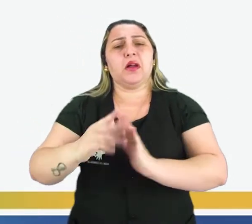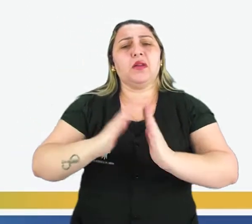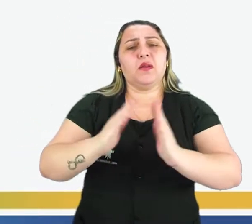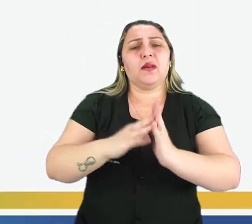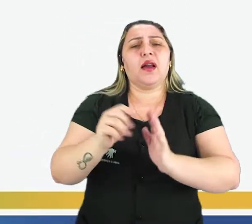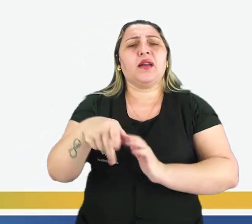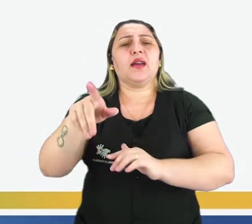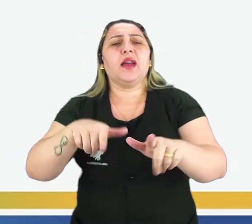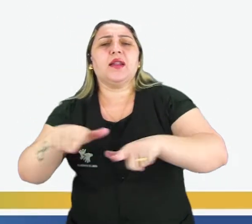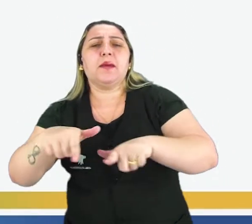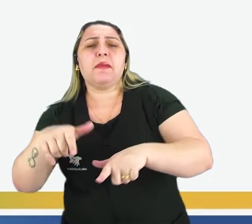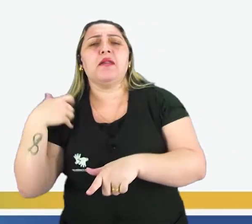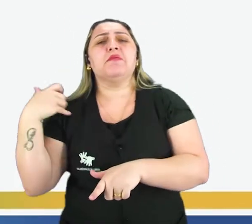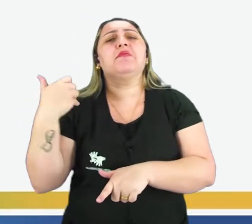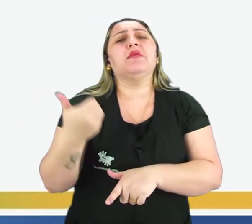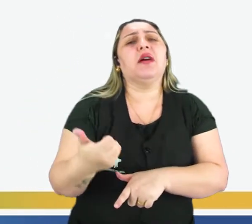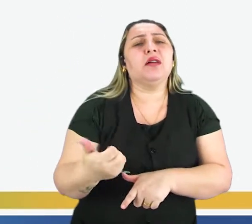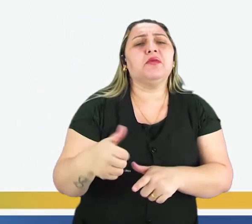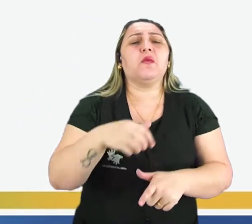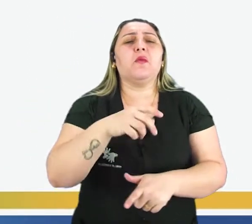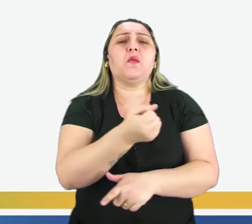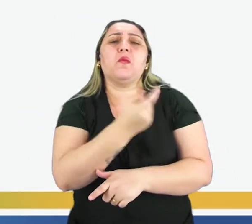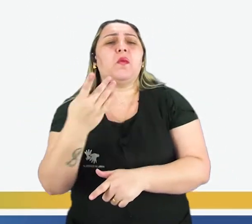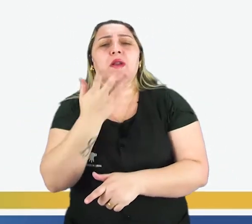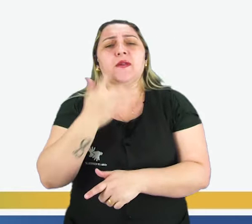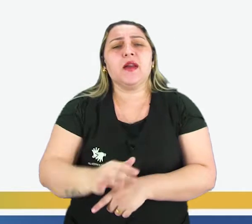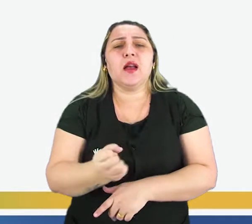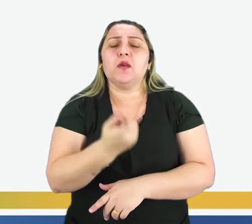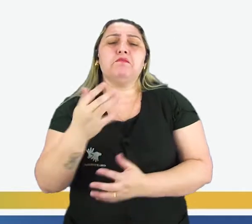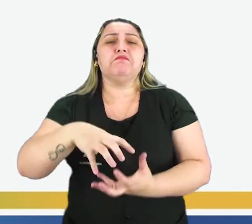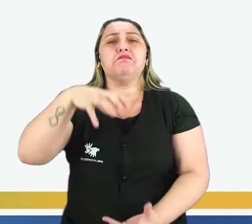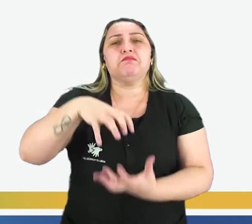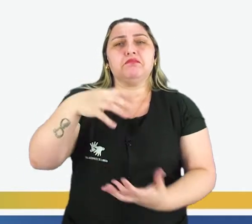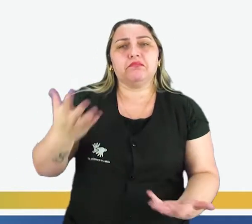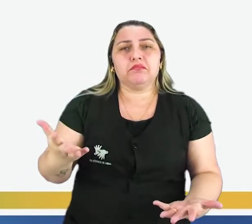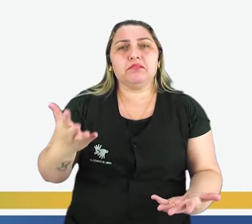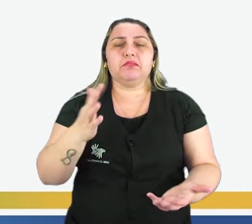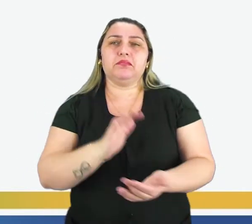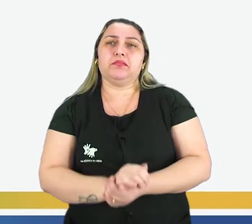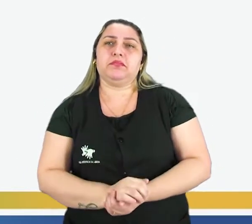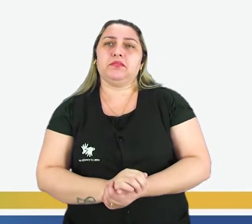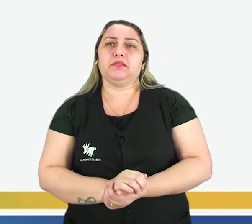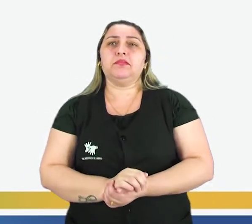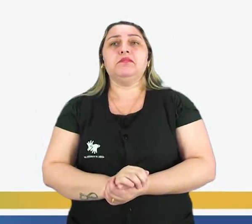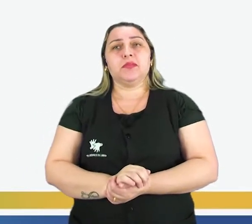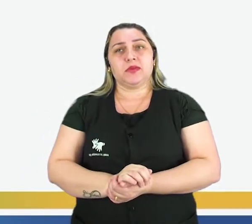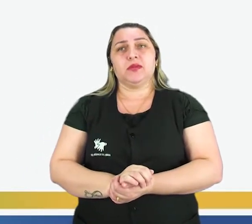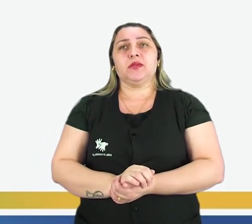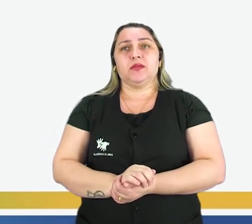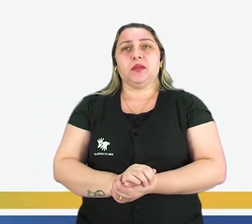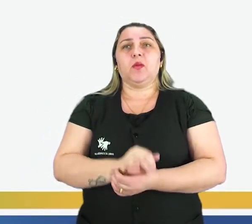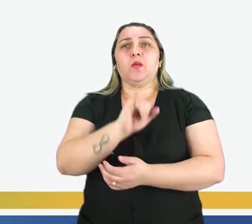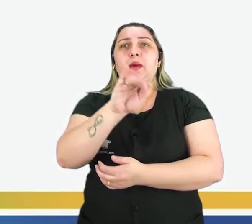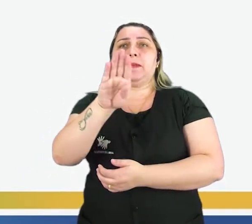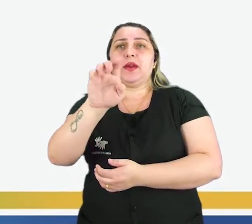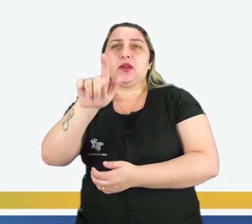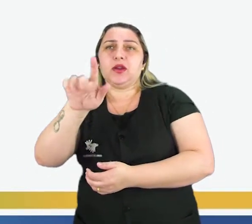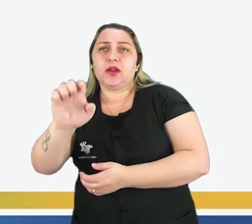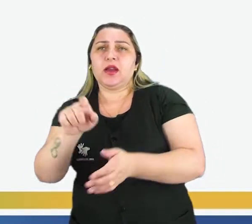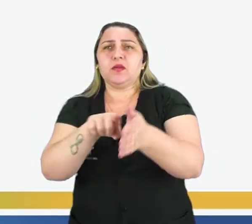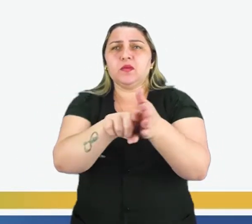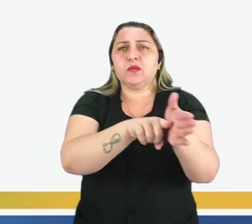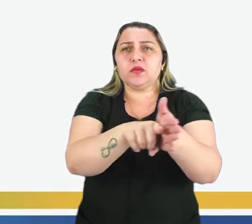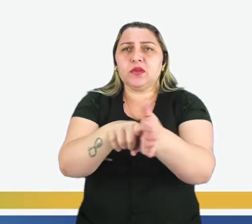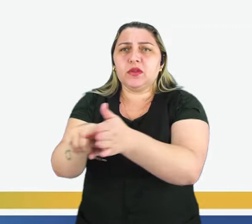quem trabalha, quantos idosos tem, quantas crianças. De ano em ano é feita essas